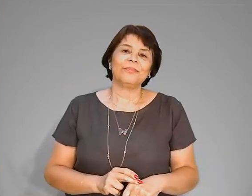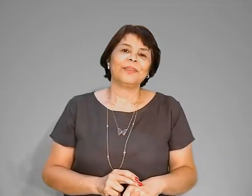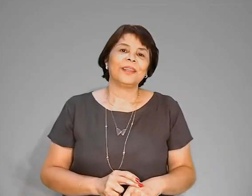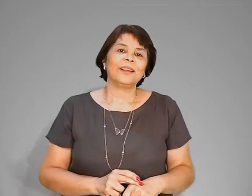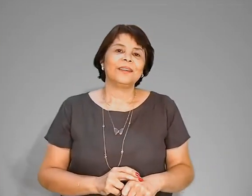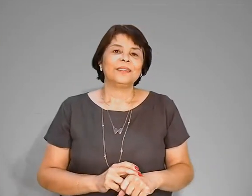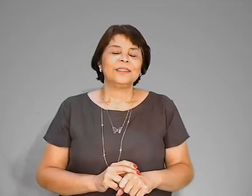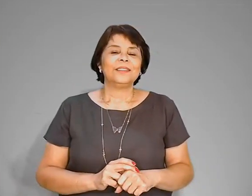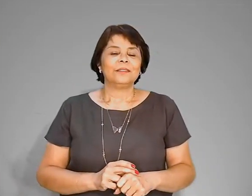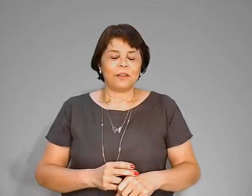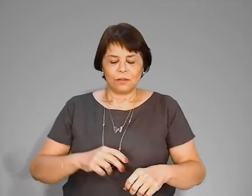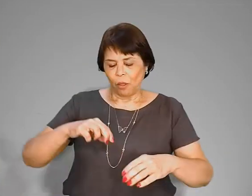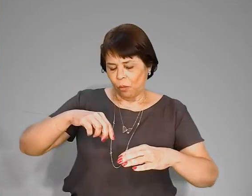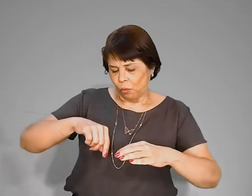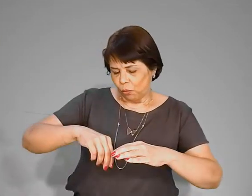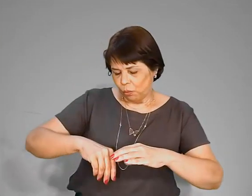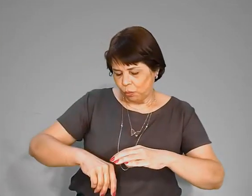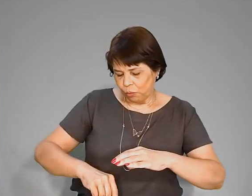Extraordinário, não é?